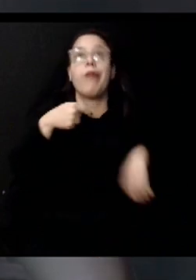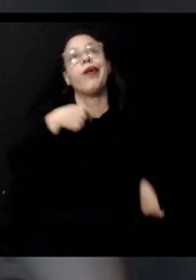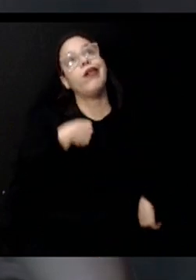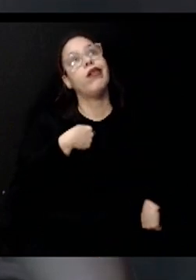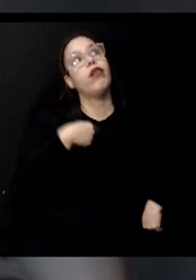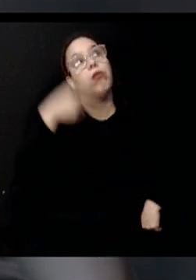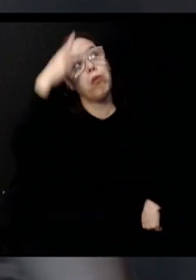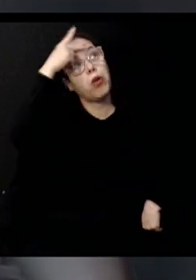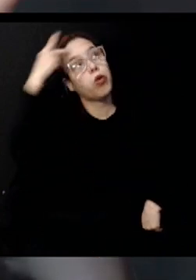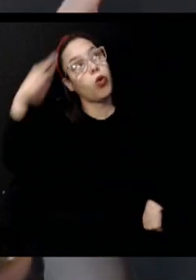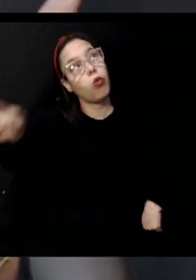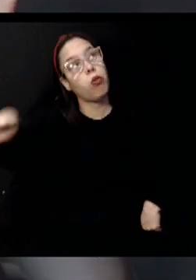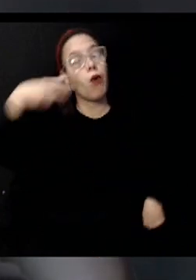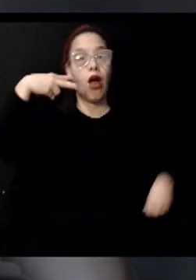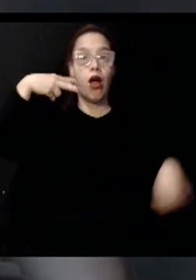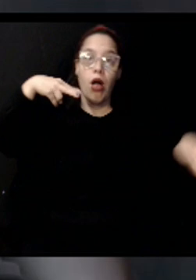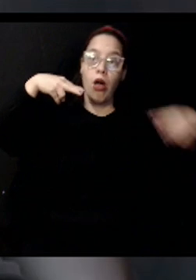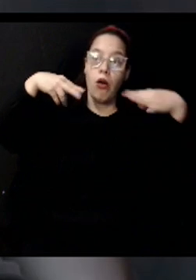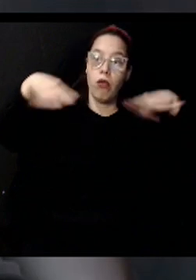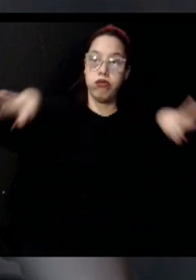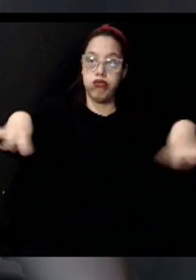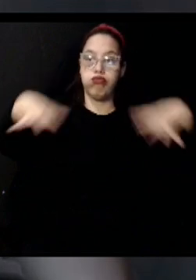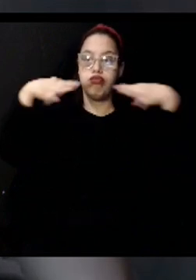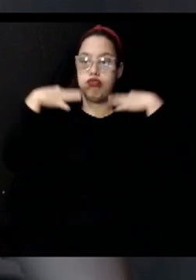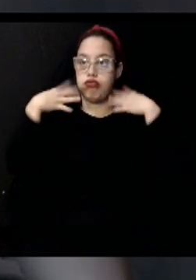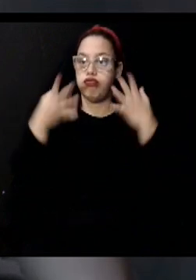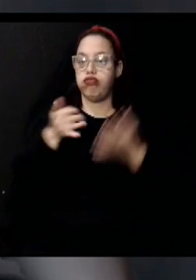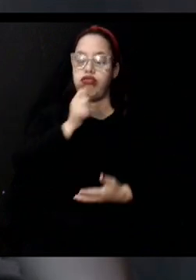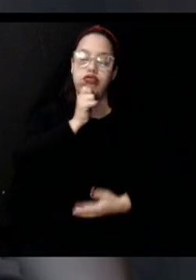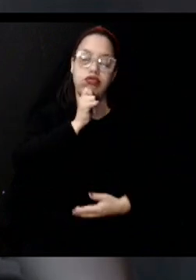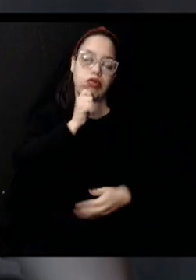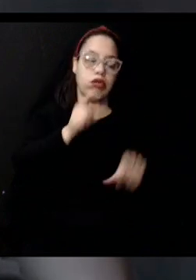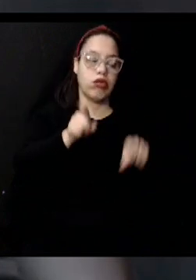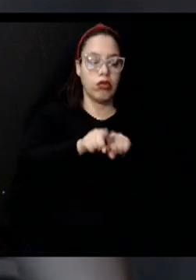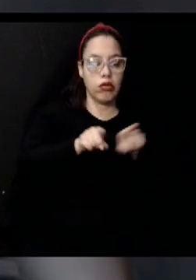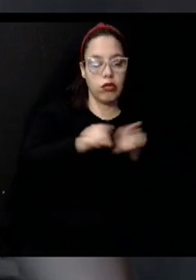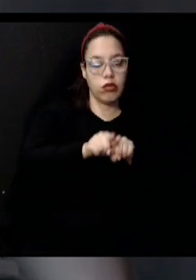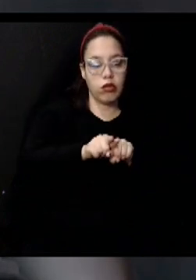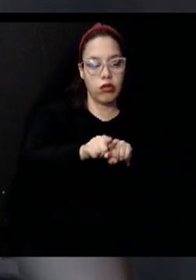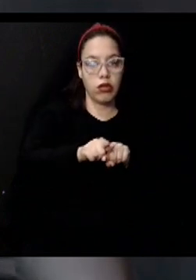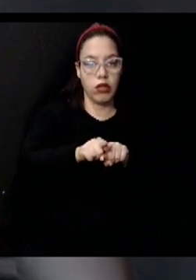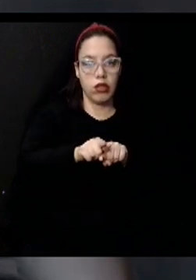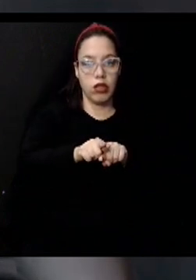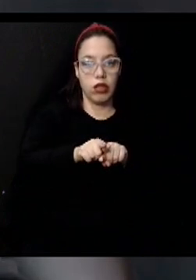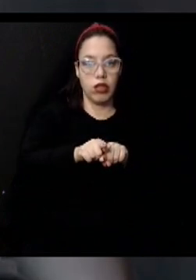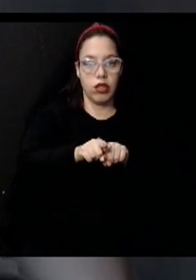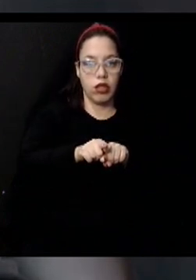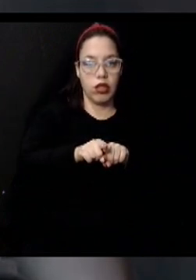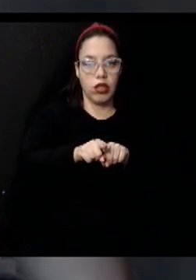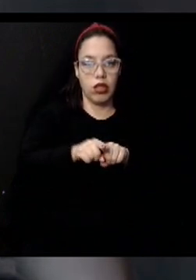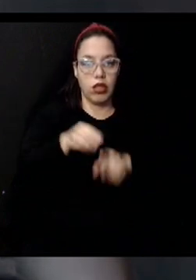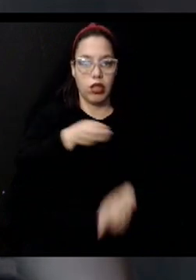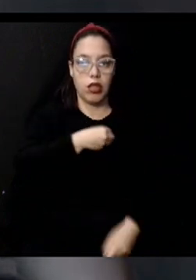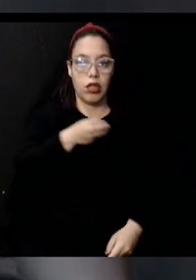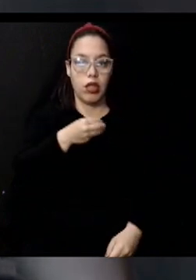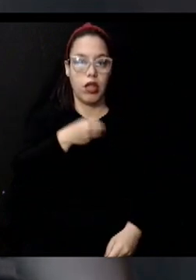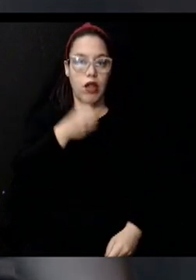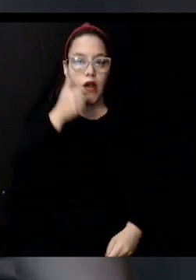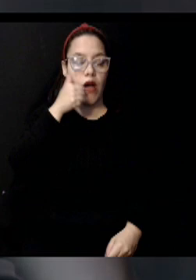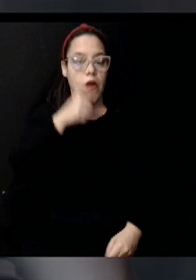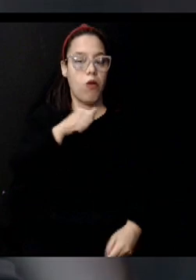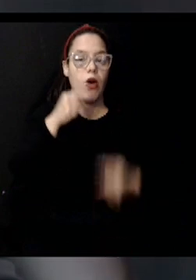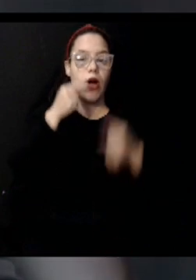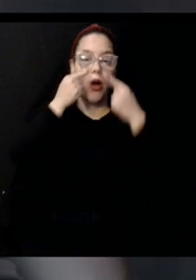mim, que nem o exemplo que eu dei. A pessoa estava ali, todo mundo estava vendo que a mulher dele estava chorando, todo mundo estava vendo que ela